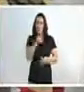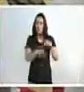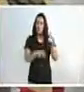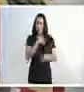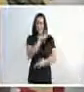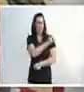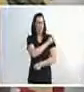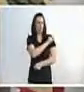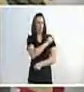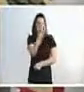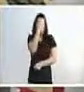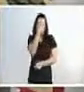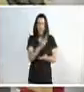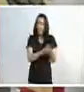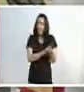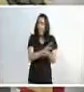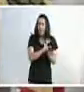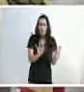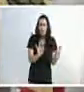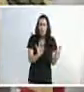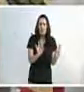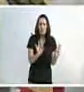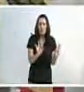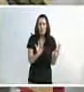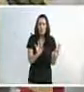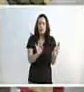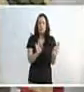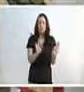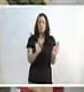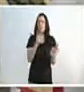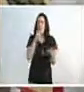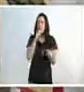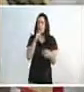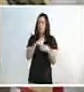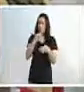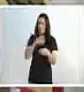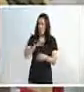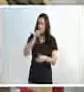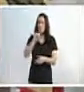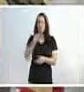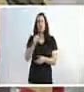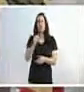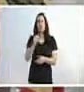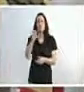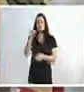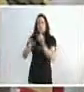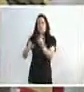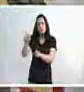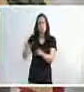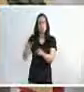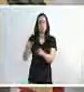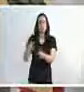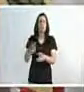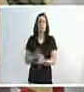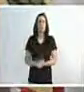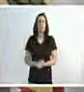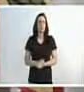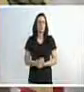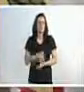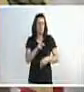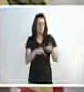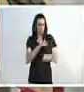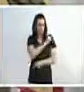Janeiro não tem culpa nenhuma. Deu 4 anos para o Cabral, deu mais 4 para o Garotinho, para a mulher dele. Não, a população do Rio de Janeiro não tem